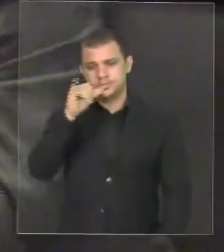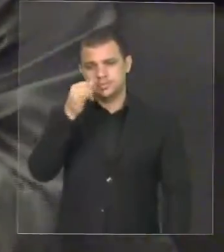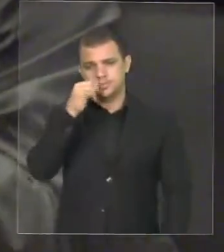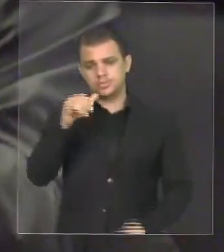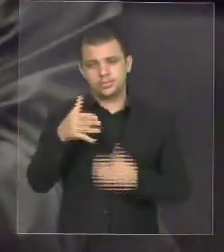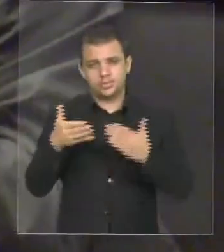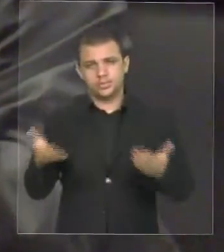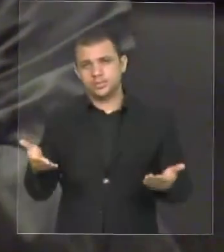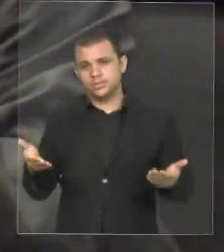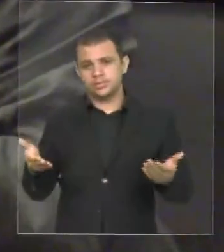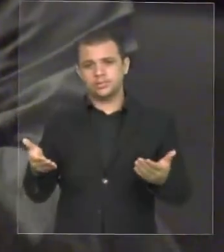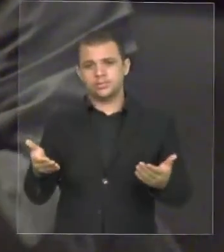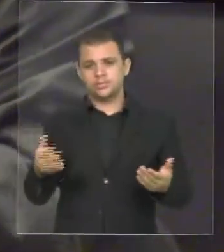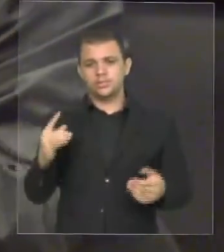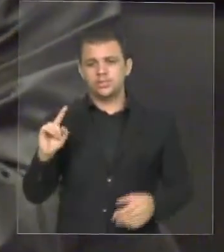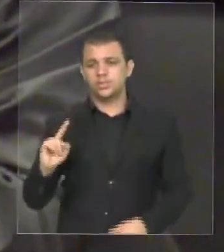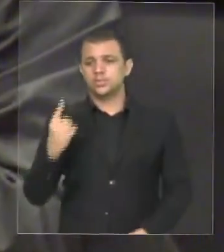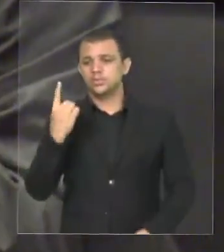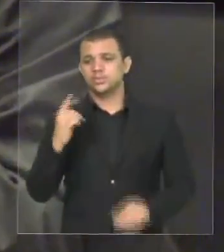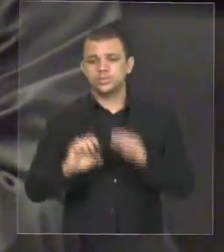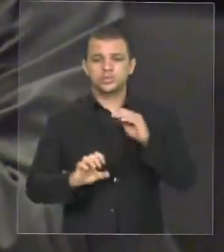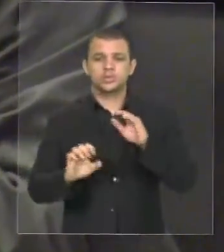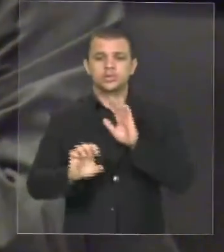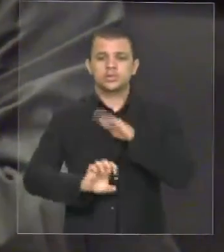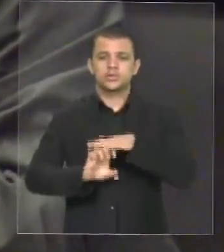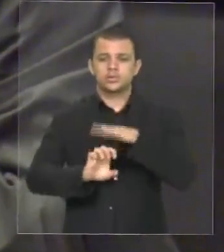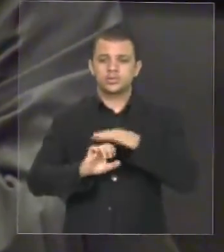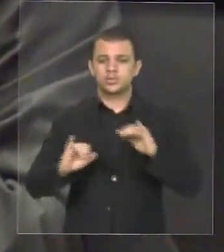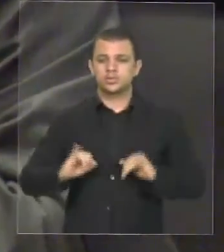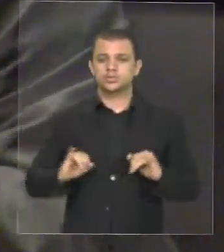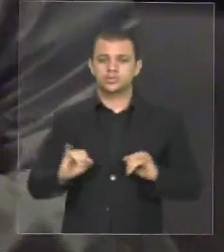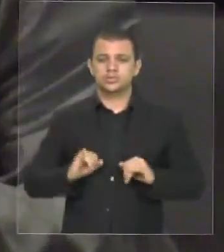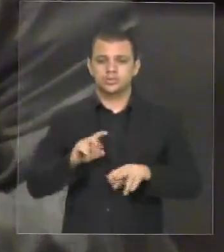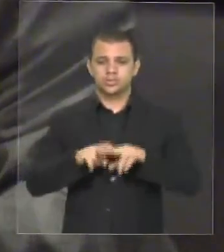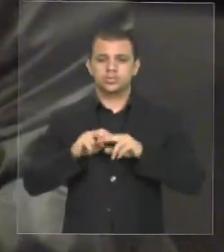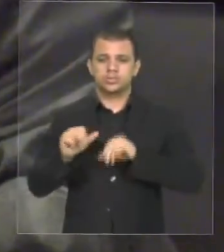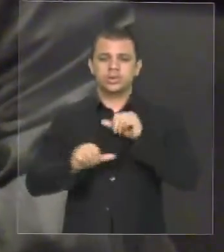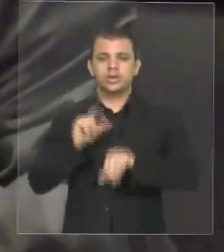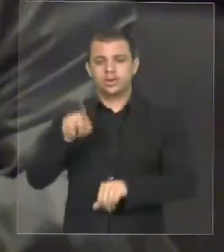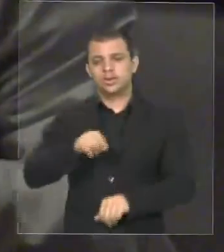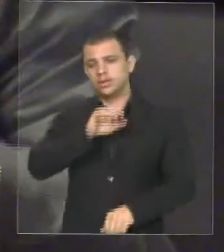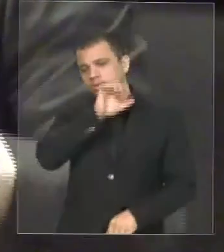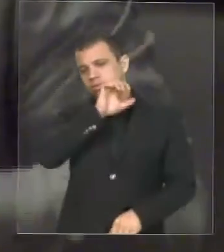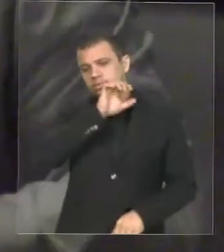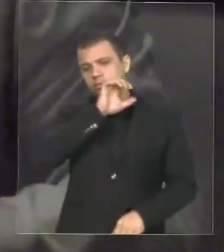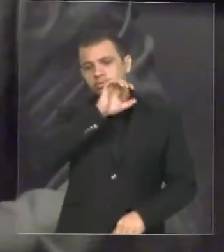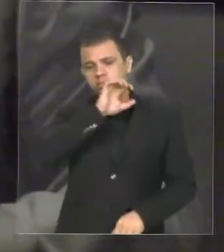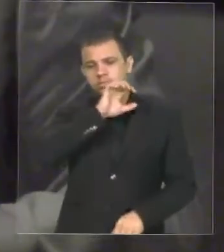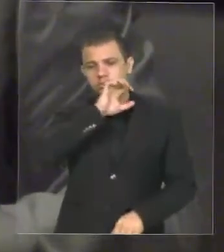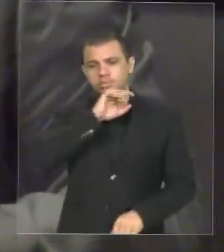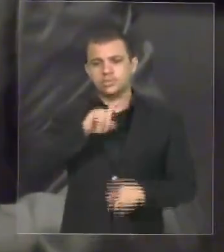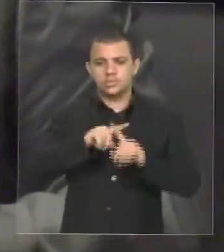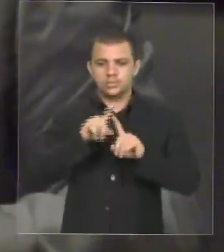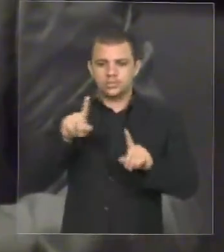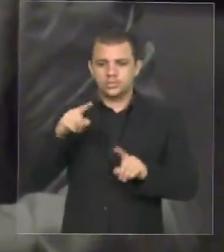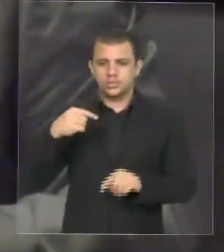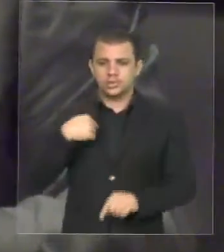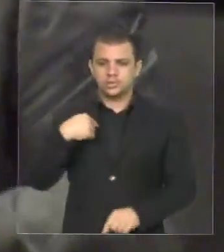a única empresa que seria impactada sobre essa alteração seria a Alumar. Mas eu vou pegar